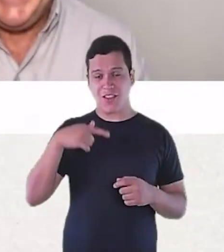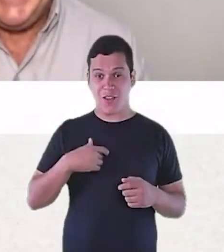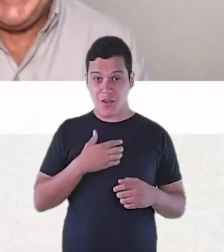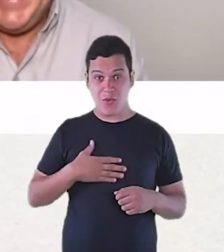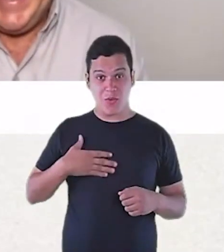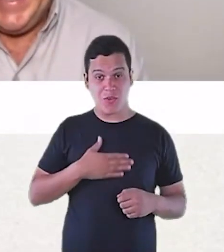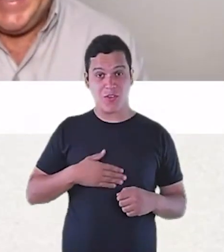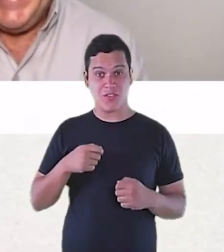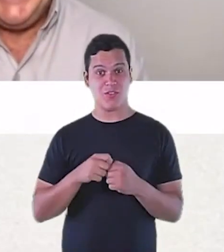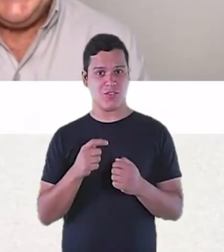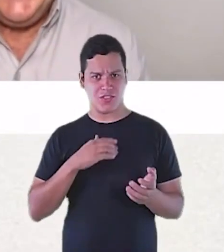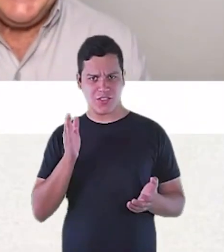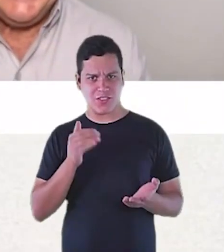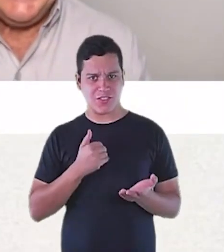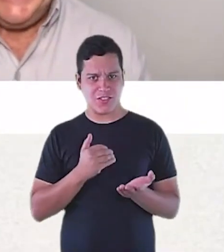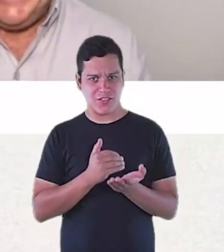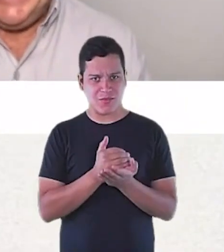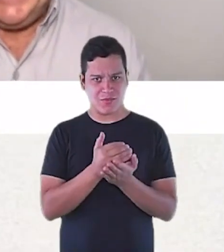Começou?